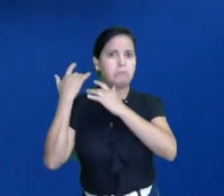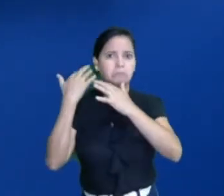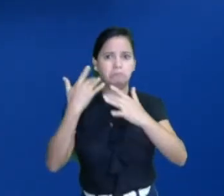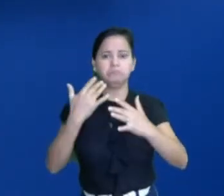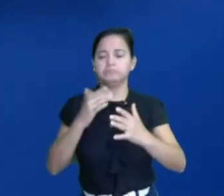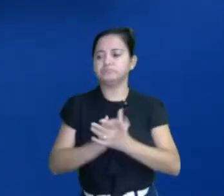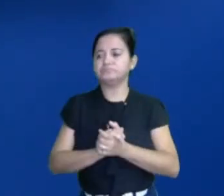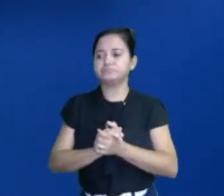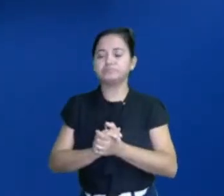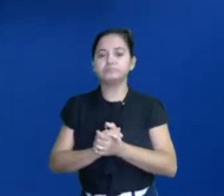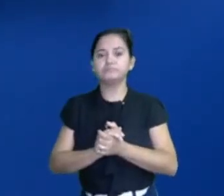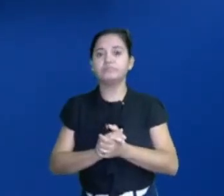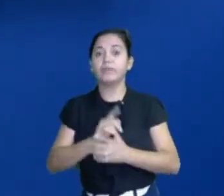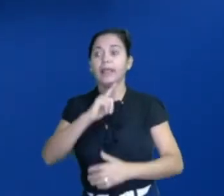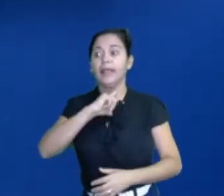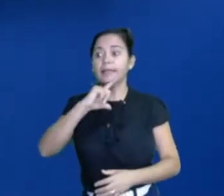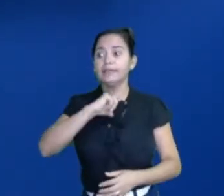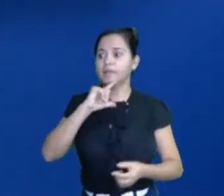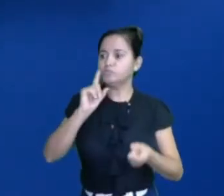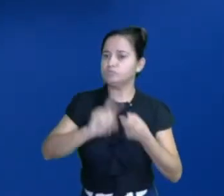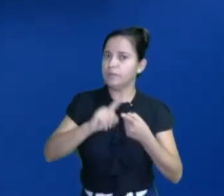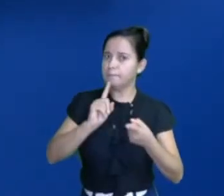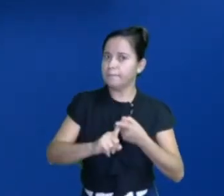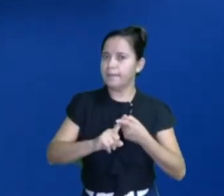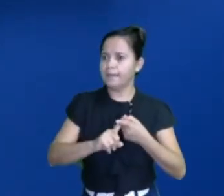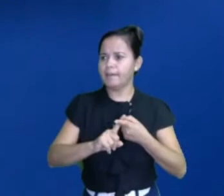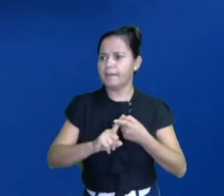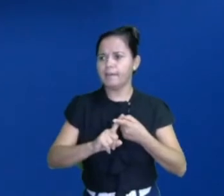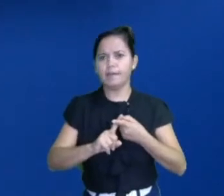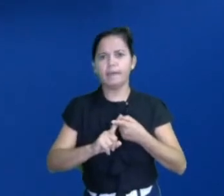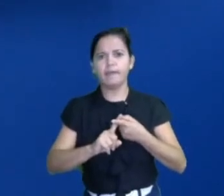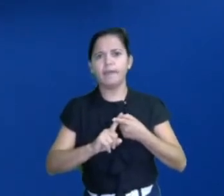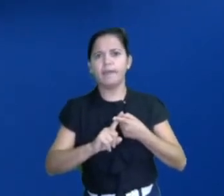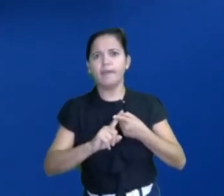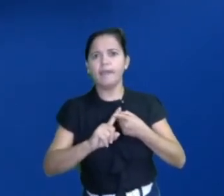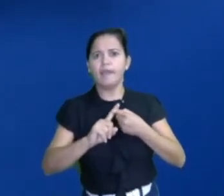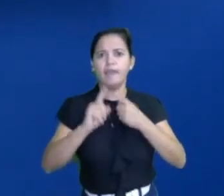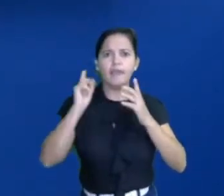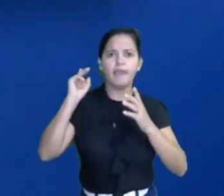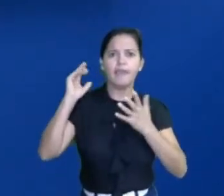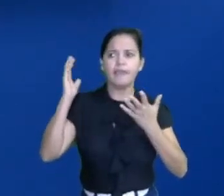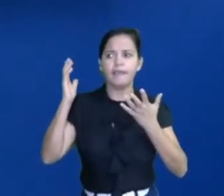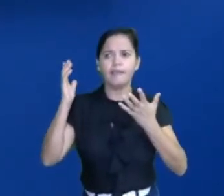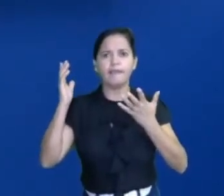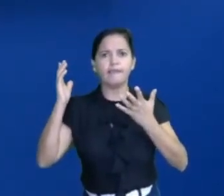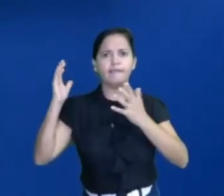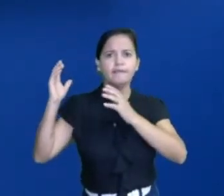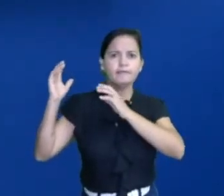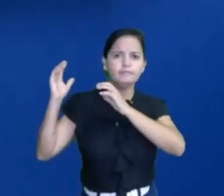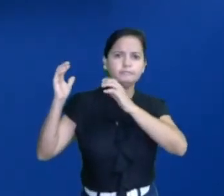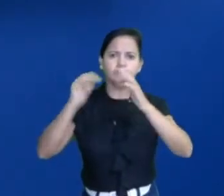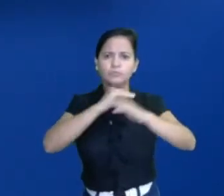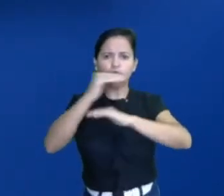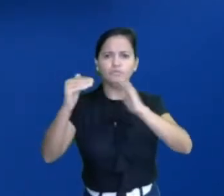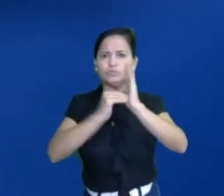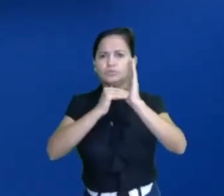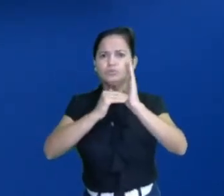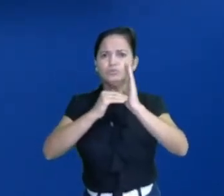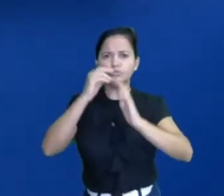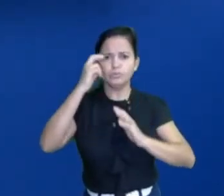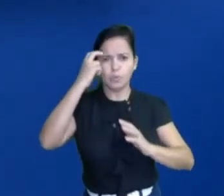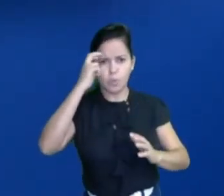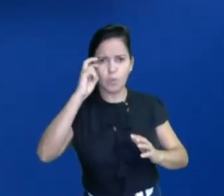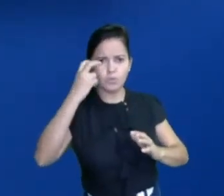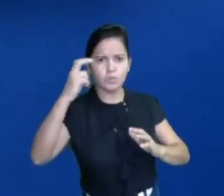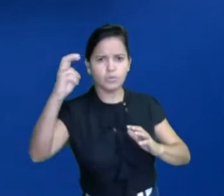Temos o patrimônio material. Como assim, professora? Todo patrimônio cultural,